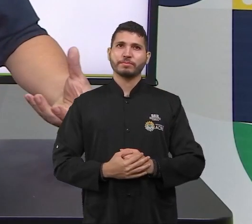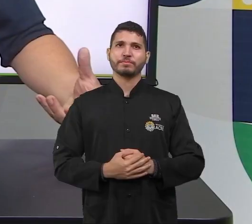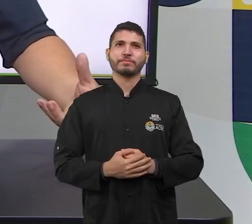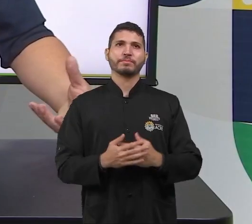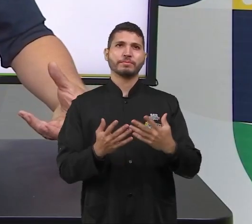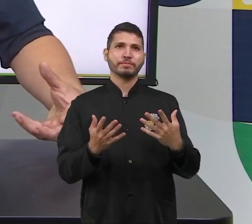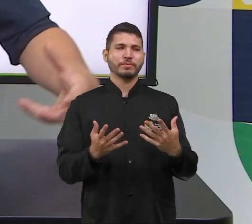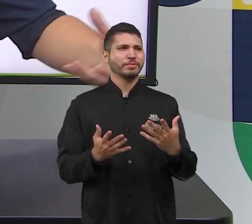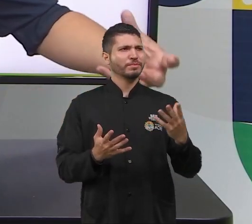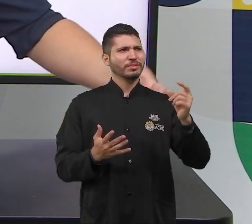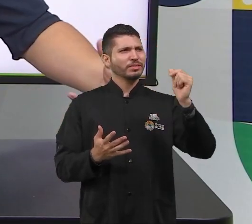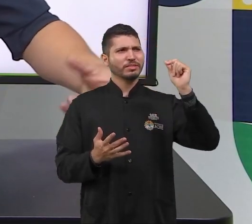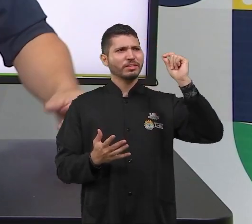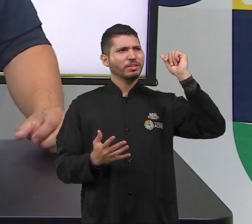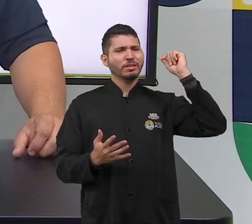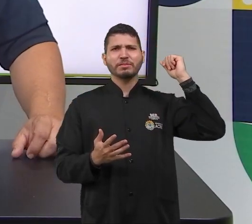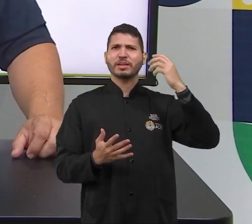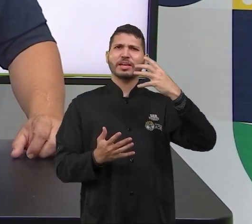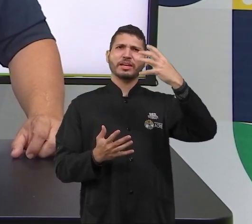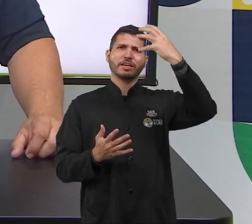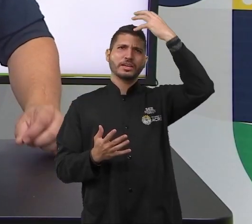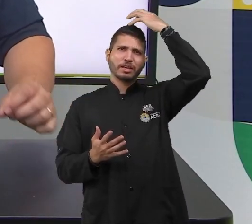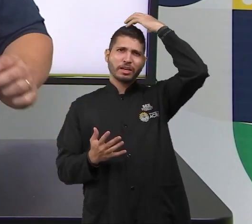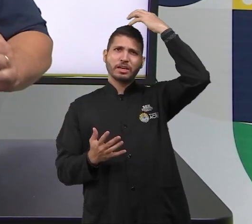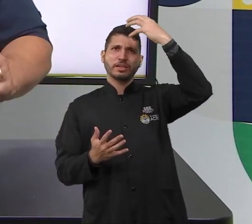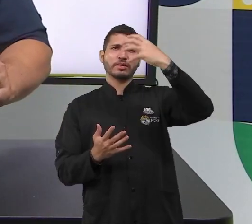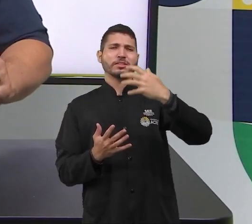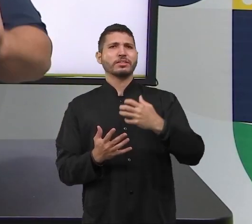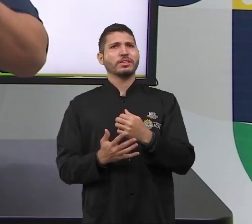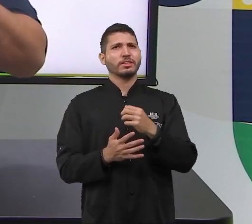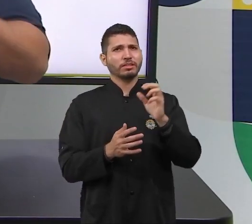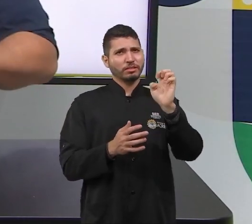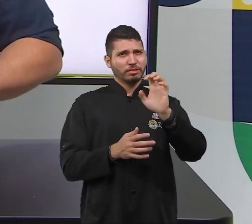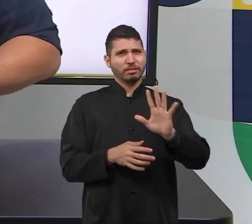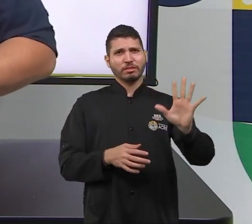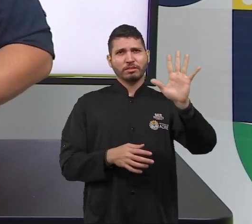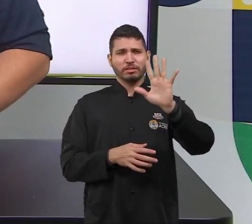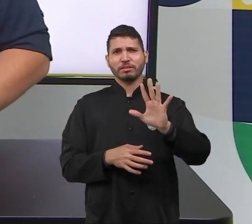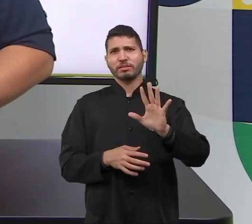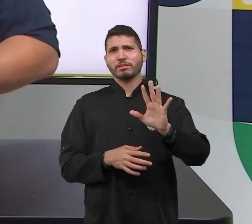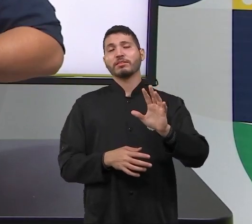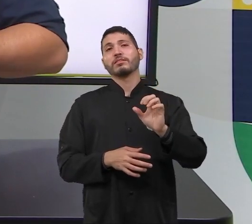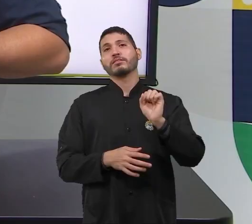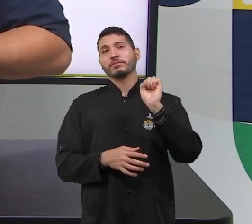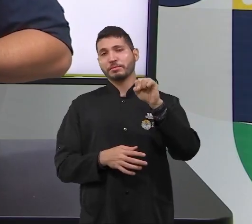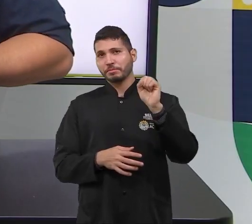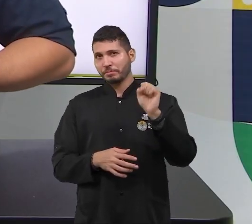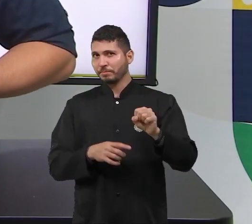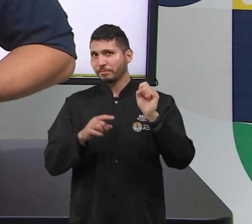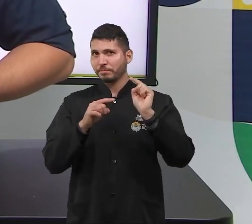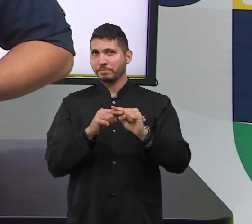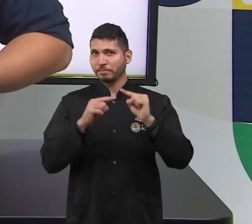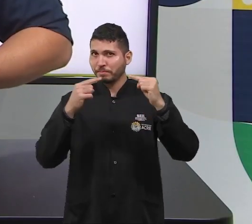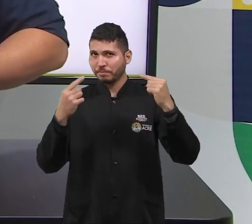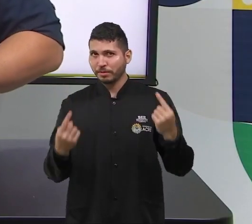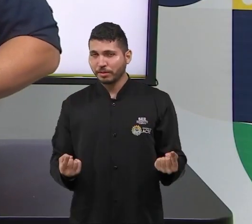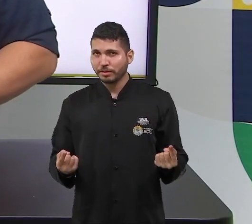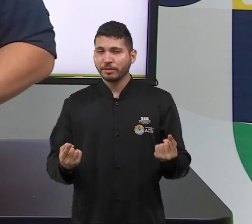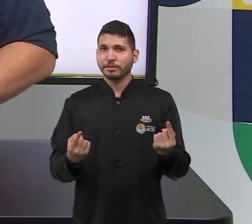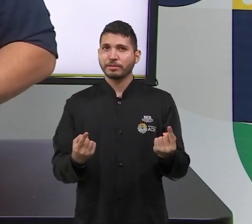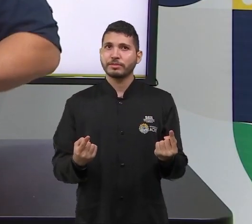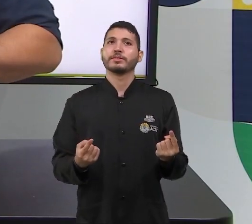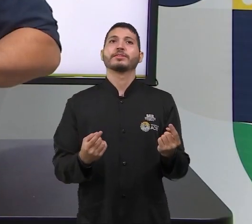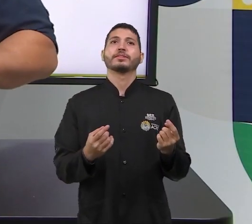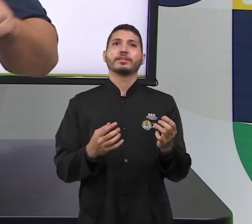havia rei? Reis na Europa? Sim. O detalhe é que esses reis dividiam o seu